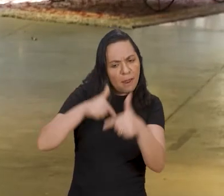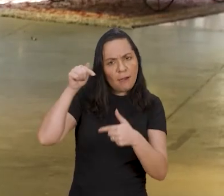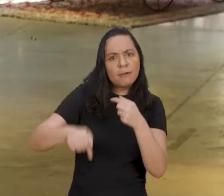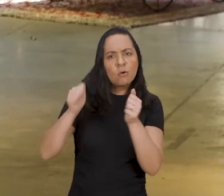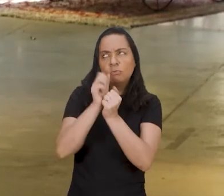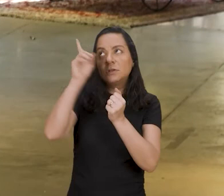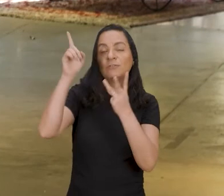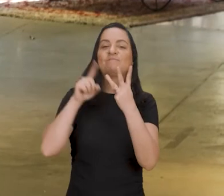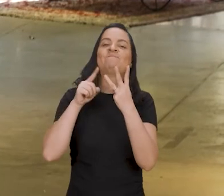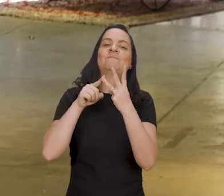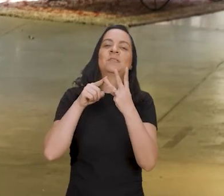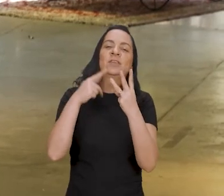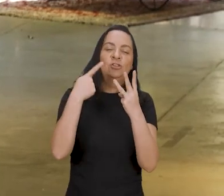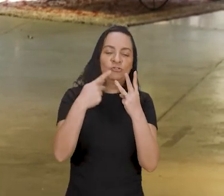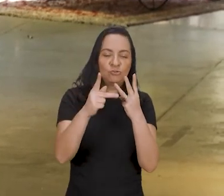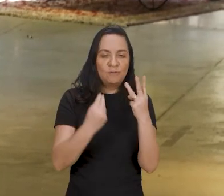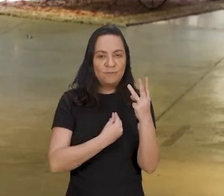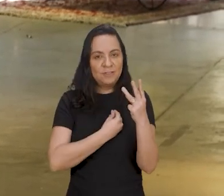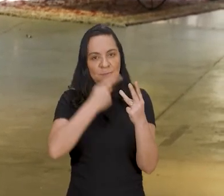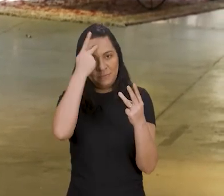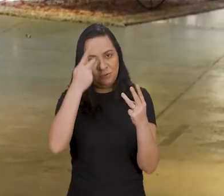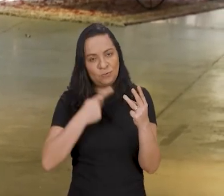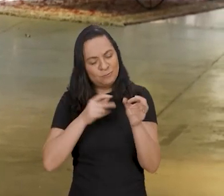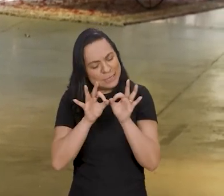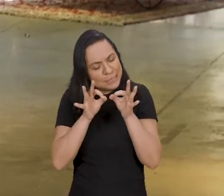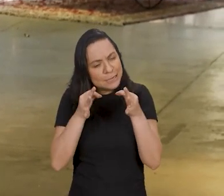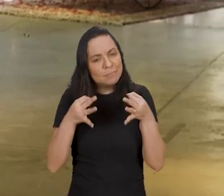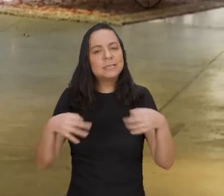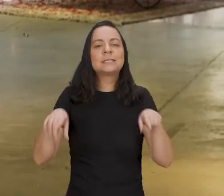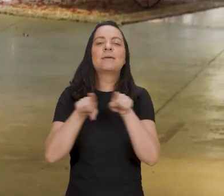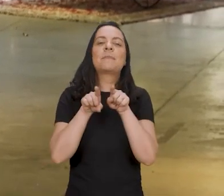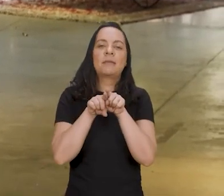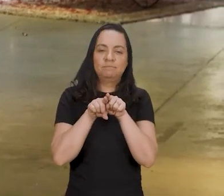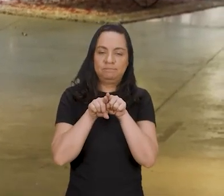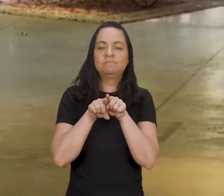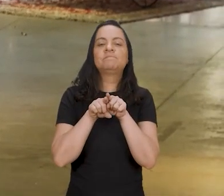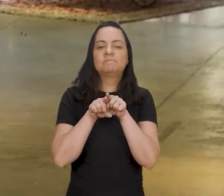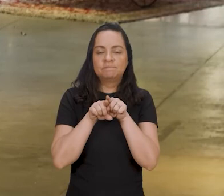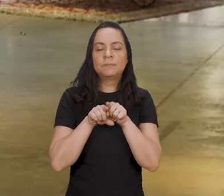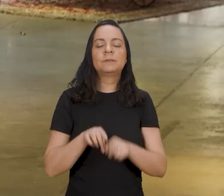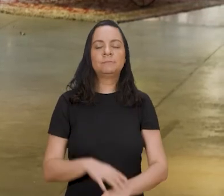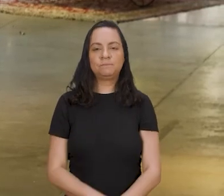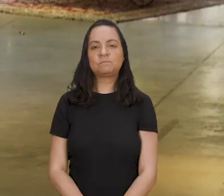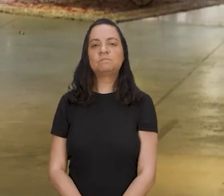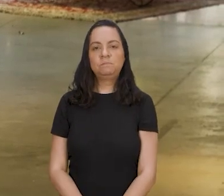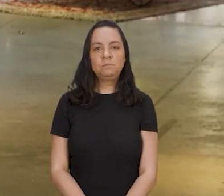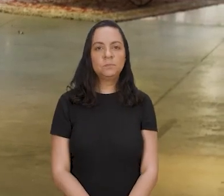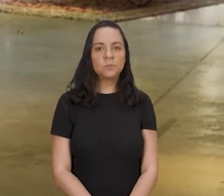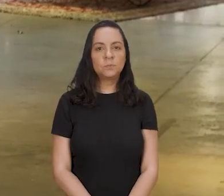E caminhem para realizar os desafios mais simples que uma mulher pode